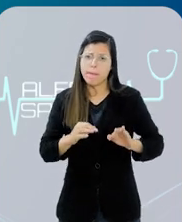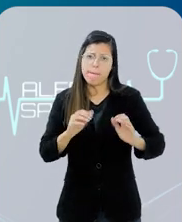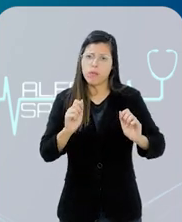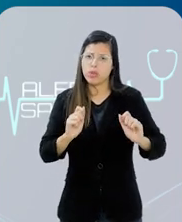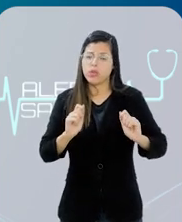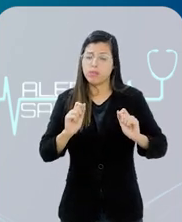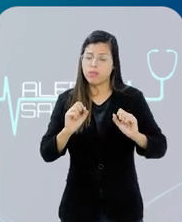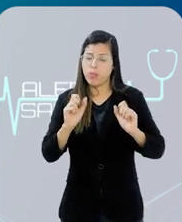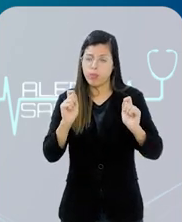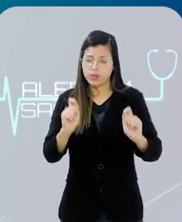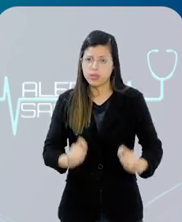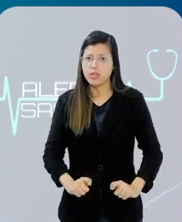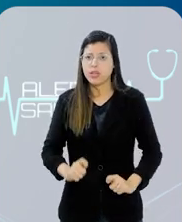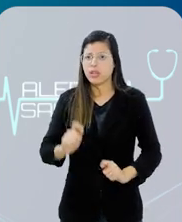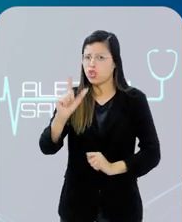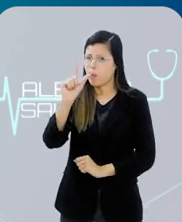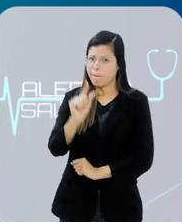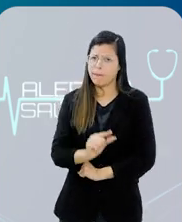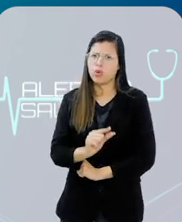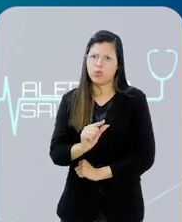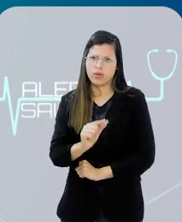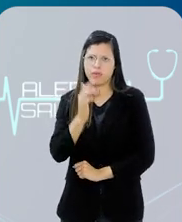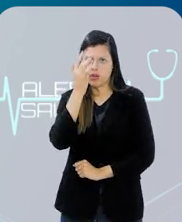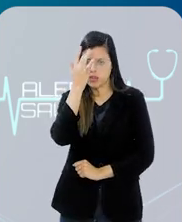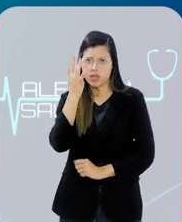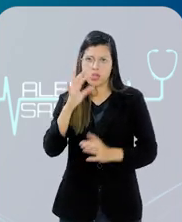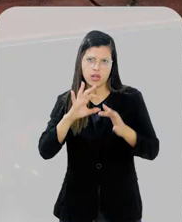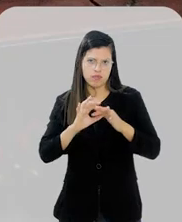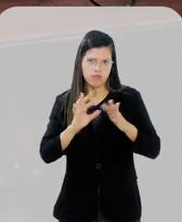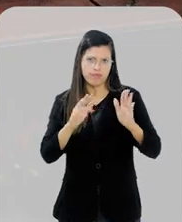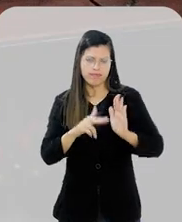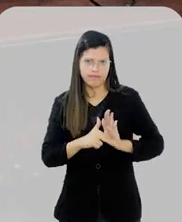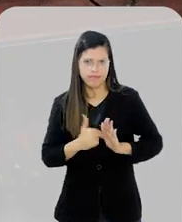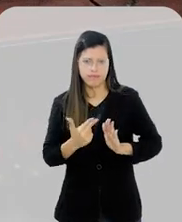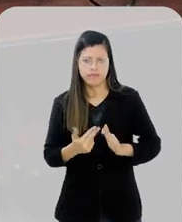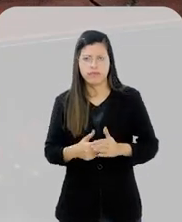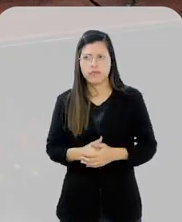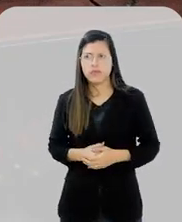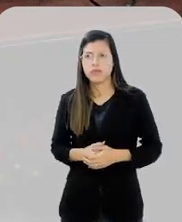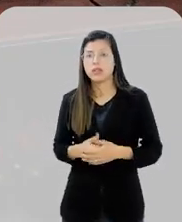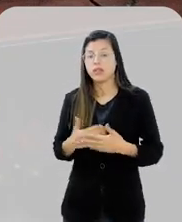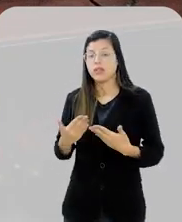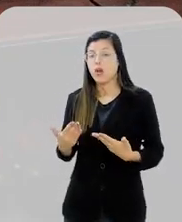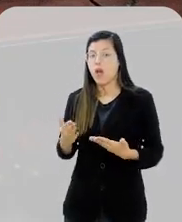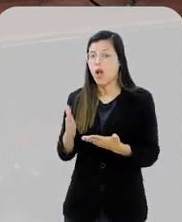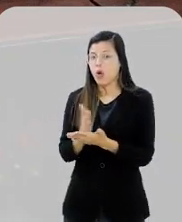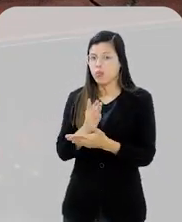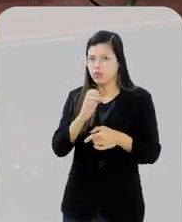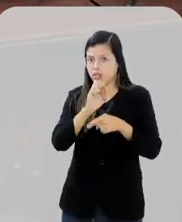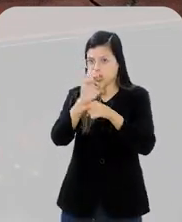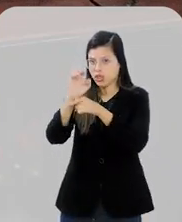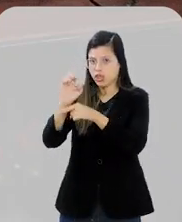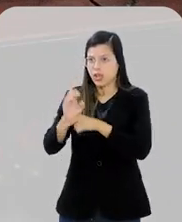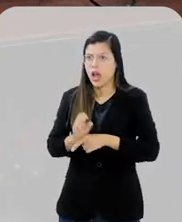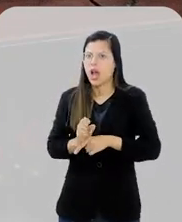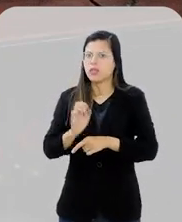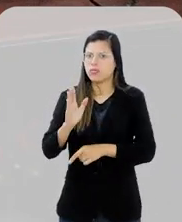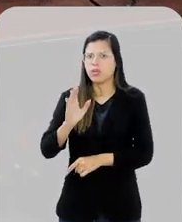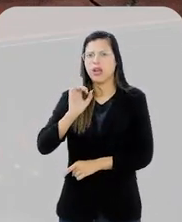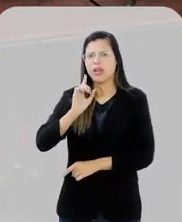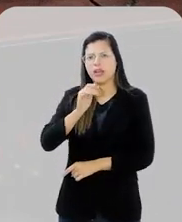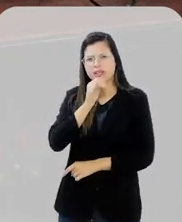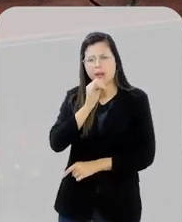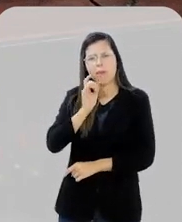mais facilitados para a liberação dessas cirurgias. Dr. Walter, alguns estados até já saíram à frente, né, como Minas Gerais,